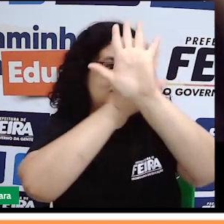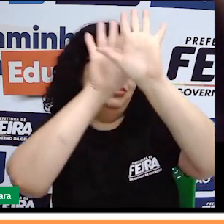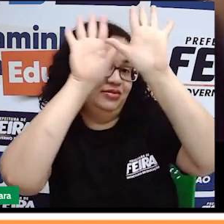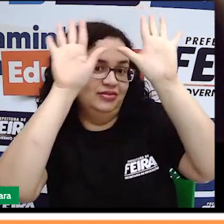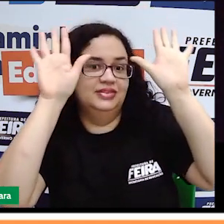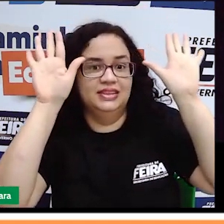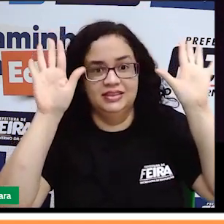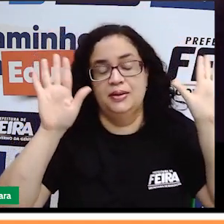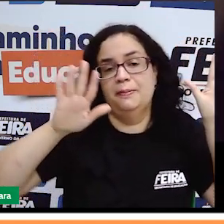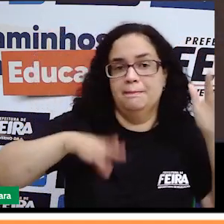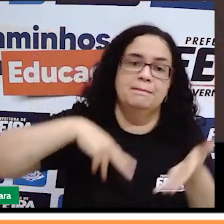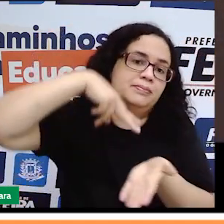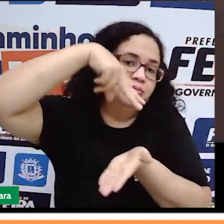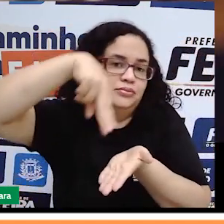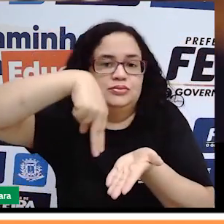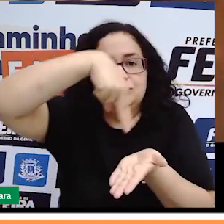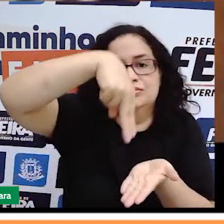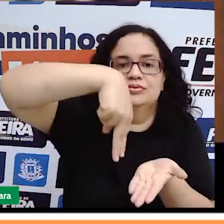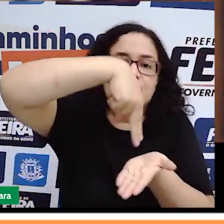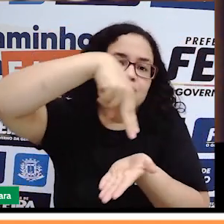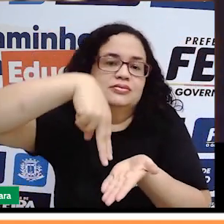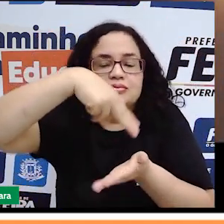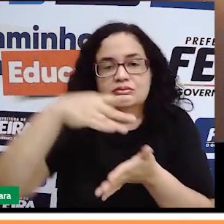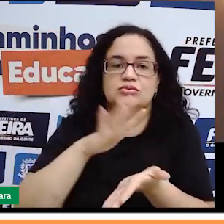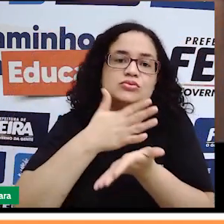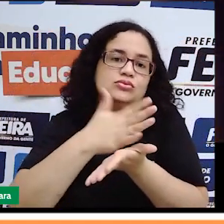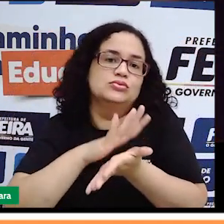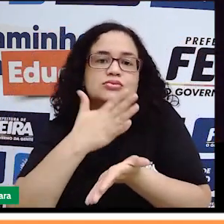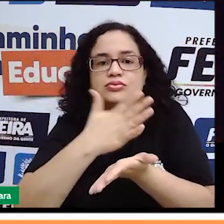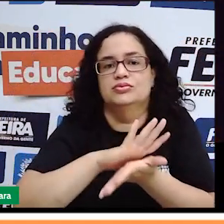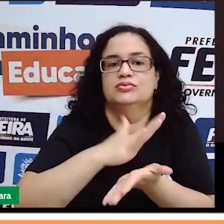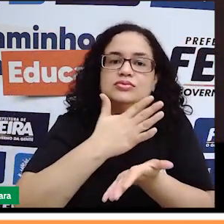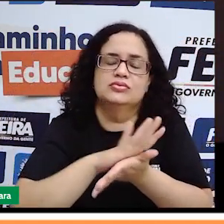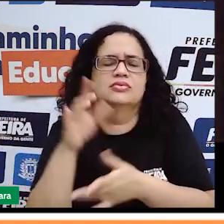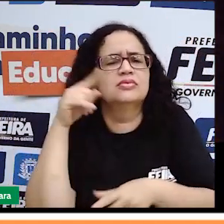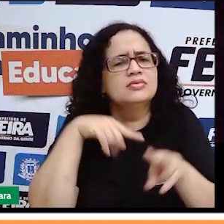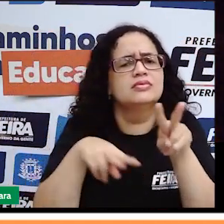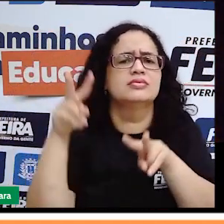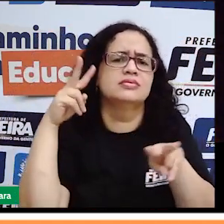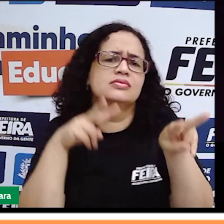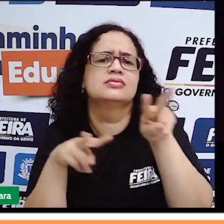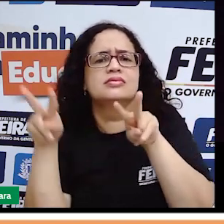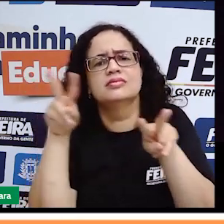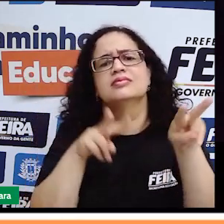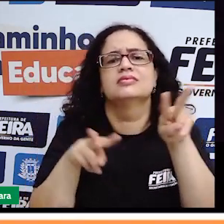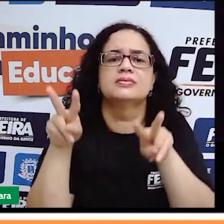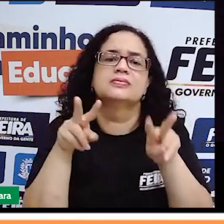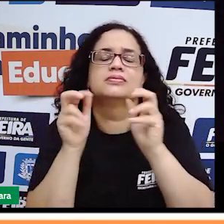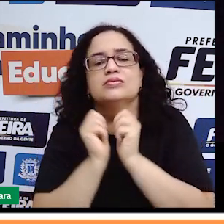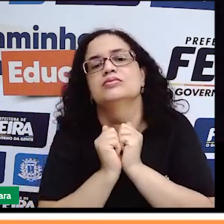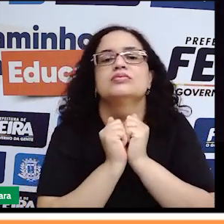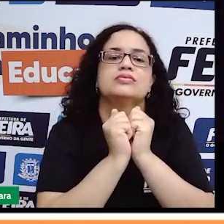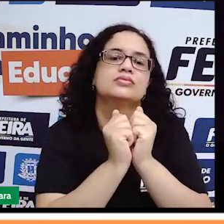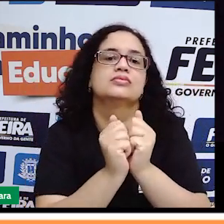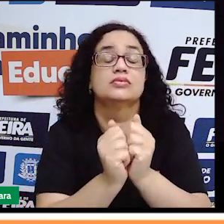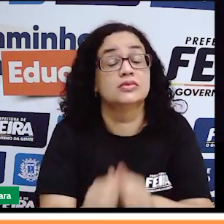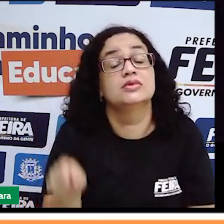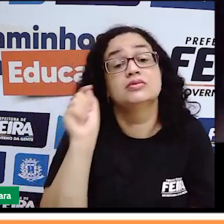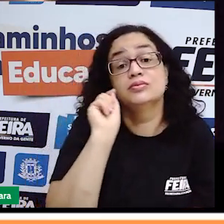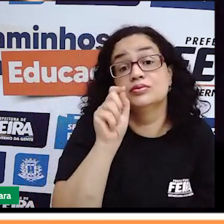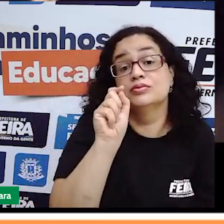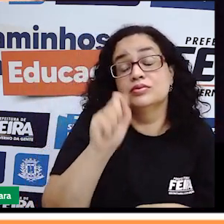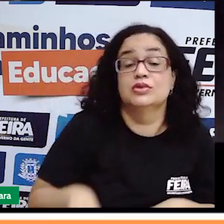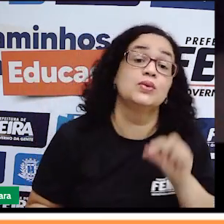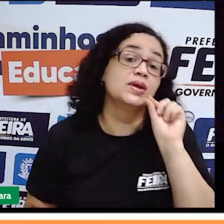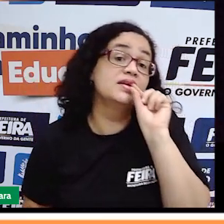ela dança, dança rumba, dança samba. Dança o que você dançar, só você é o seu par. O que é o que é?